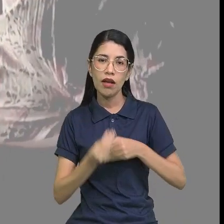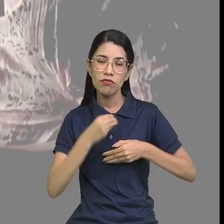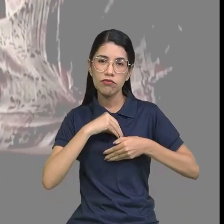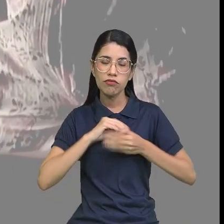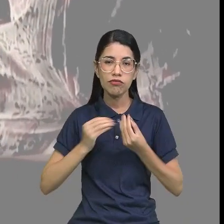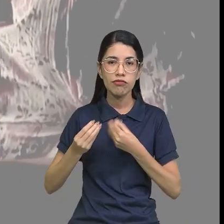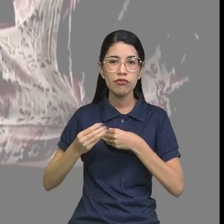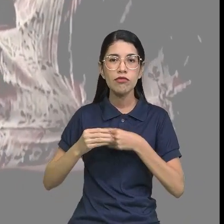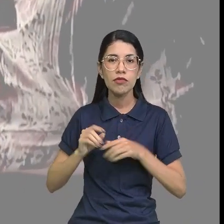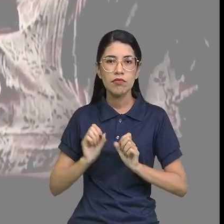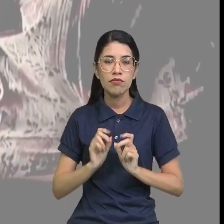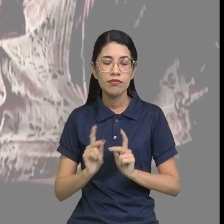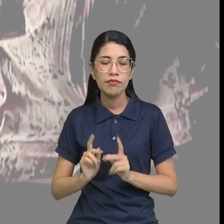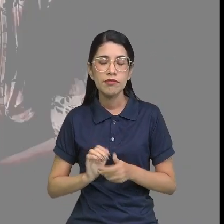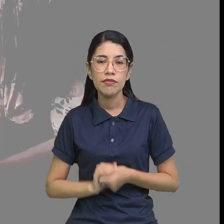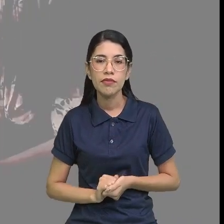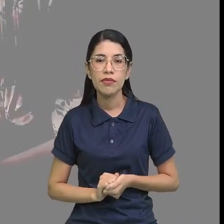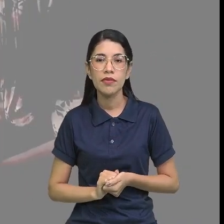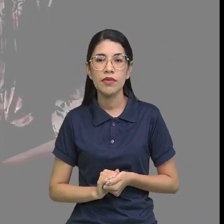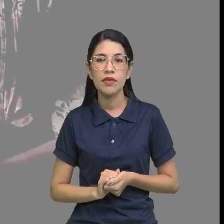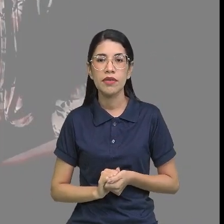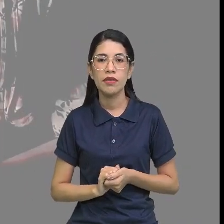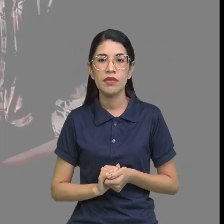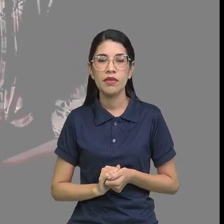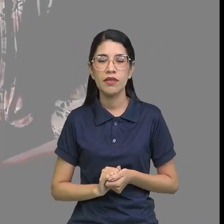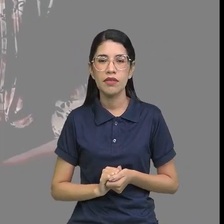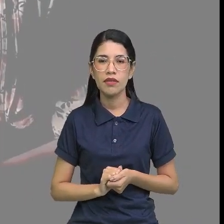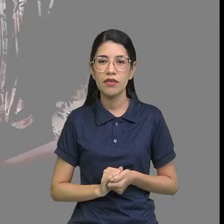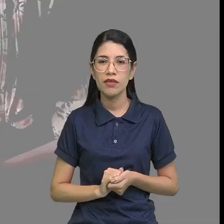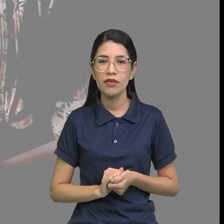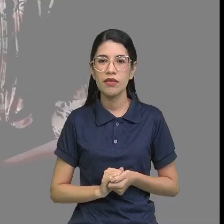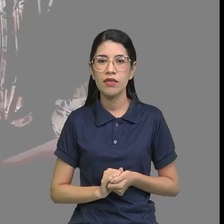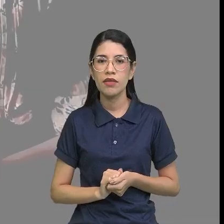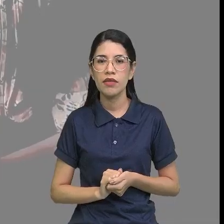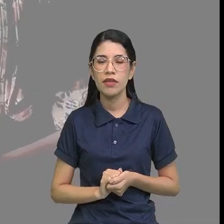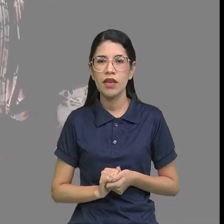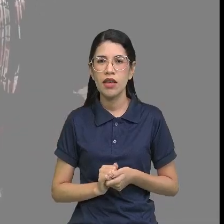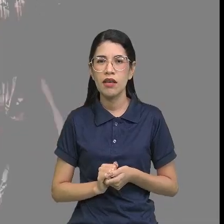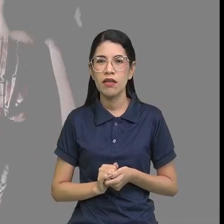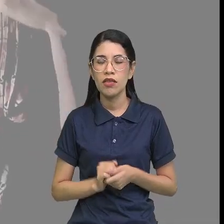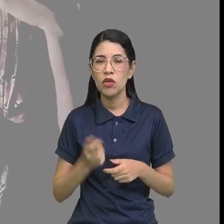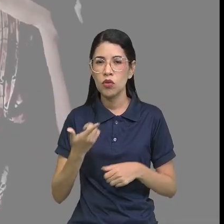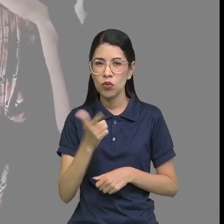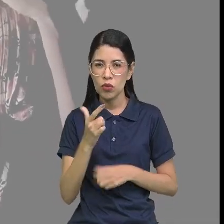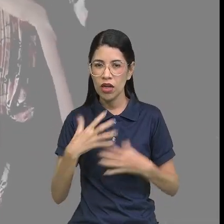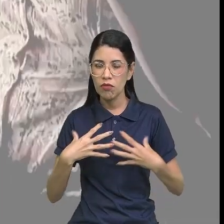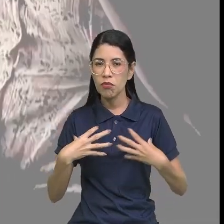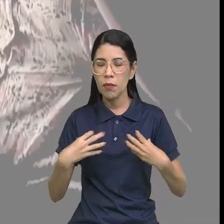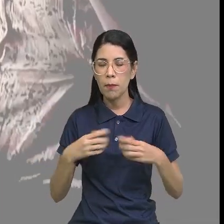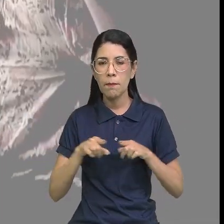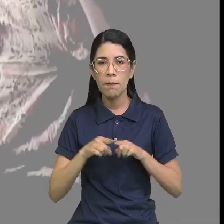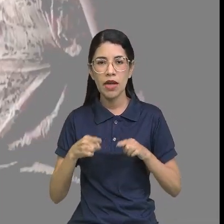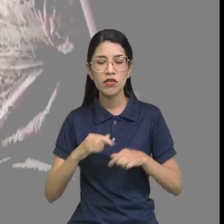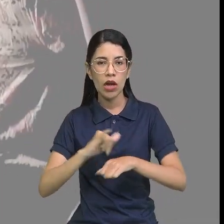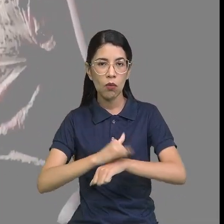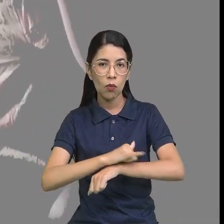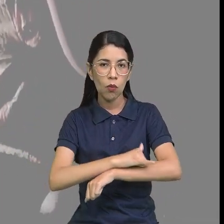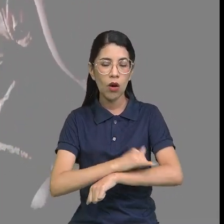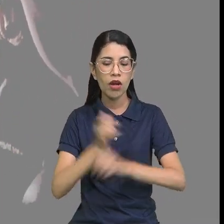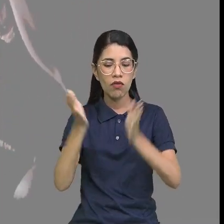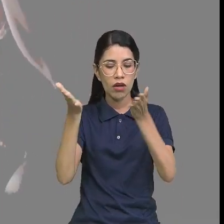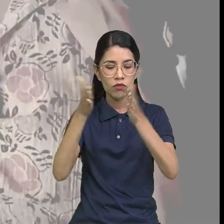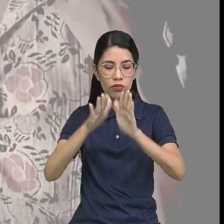seio, coitada, bem em contato com a pele. Você não tem gosto, mas vai engordar e vai ganhar